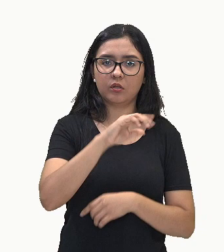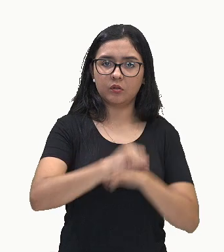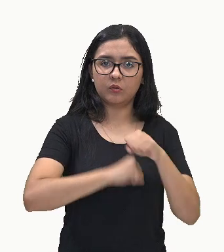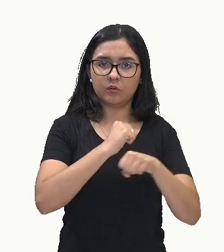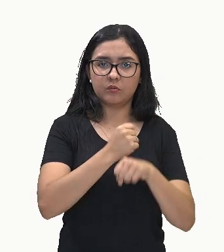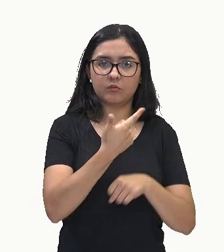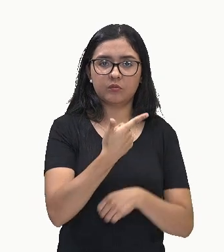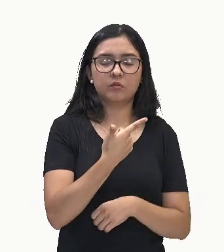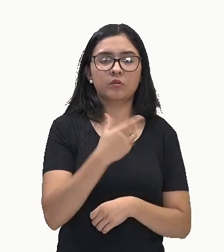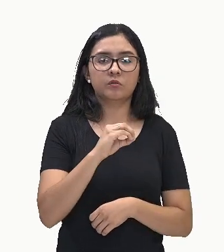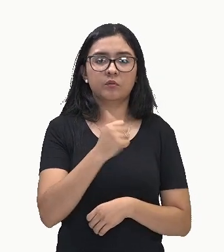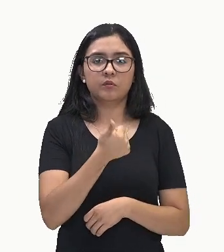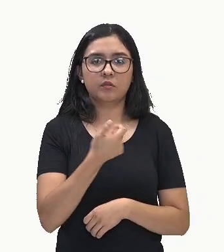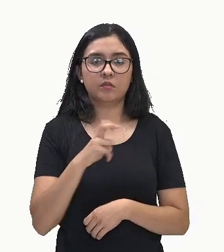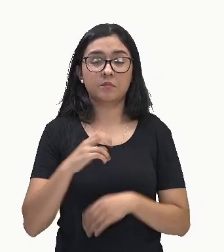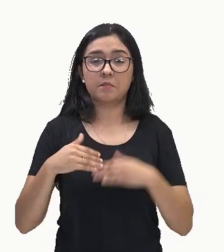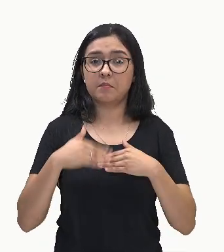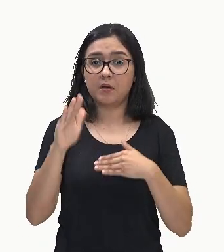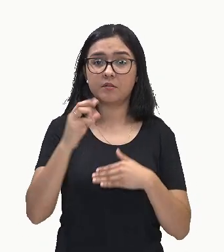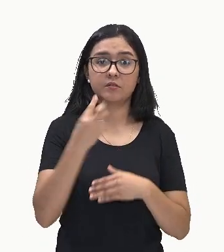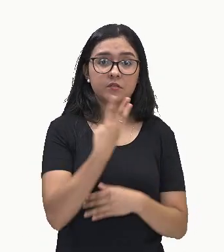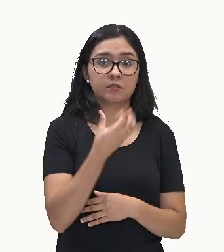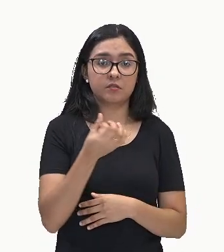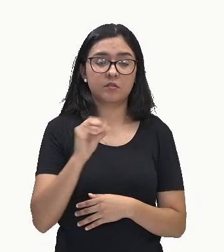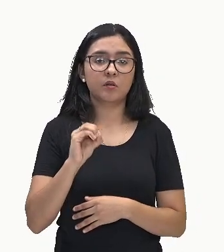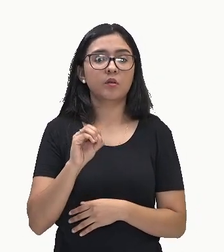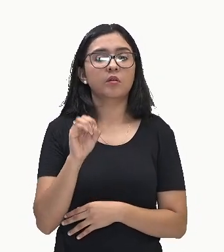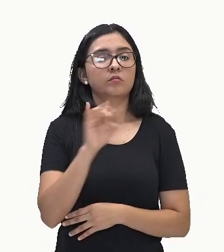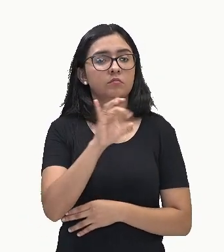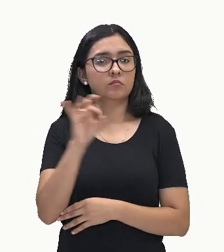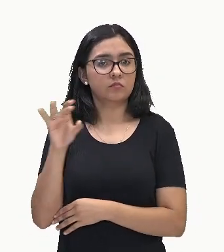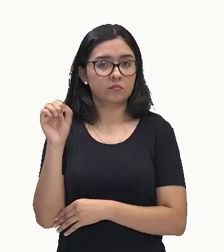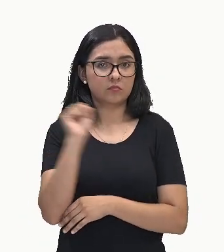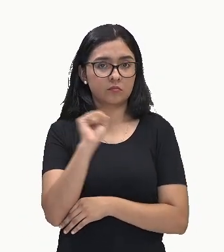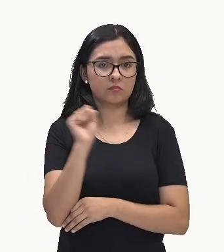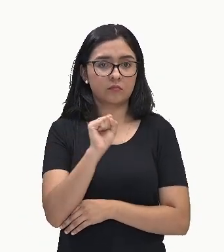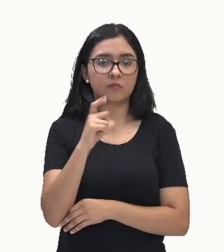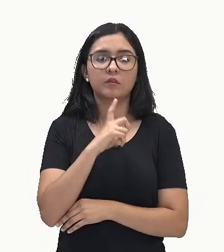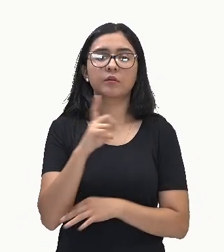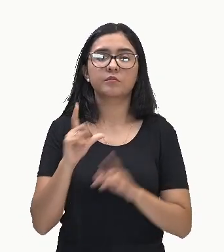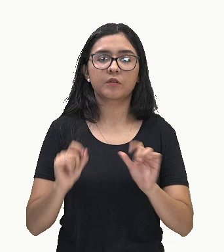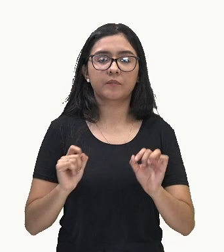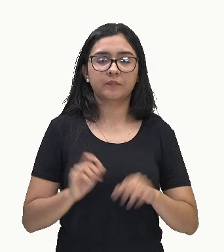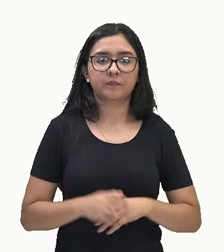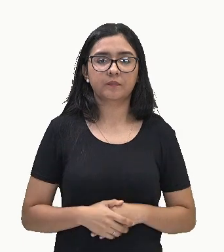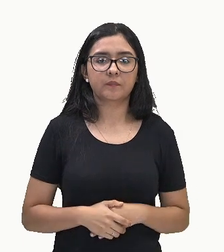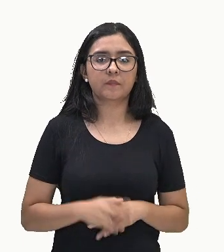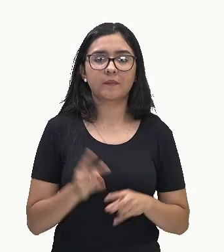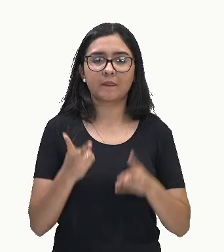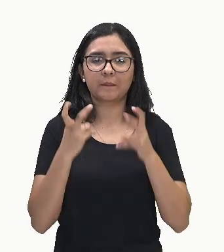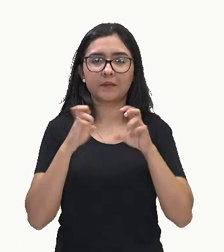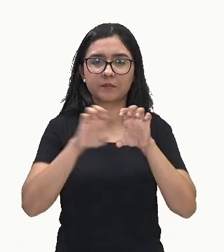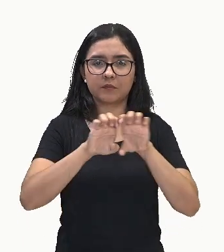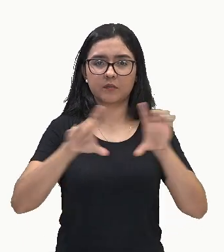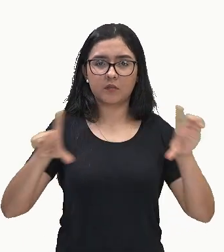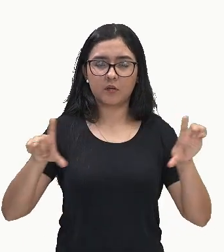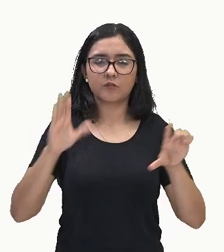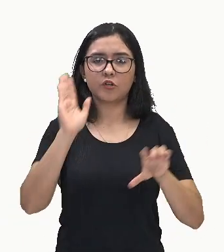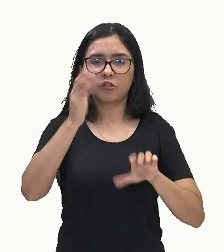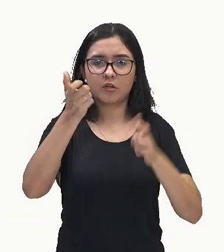360 unidades temos Olha lá aquela equação lá que foi